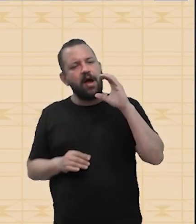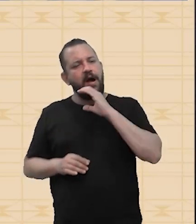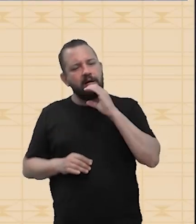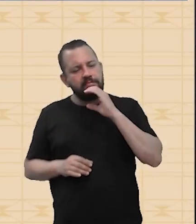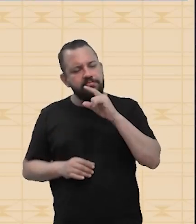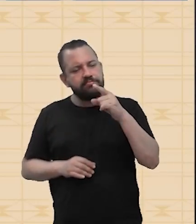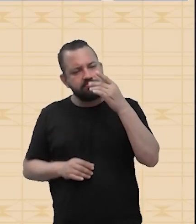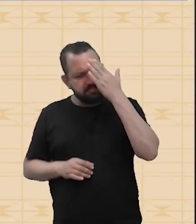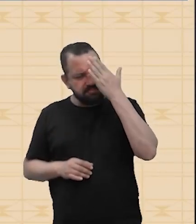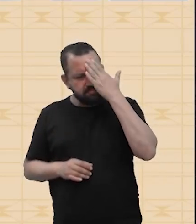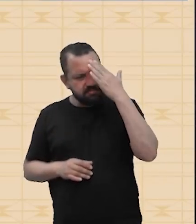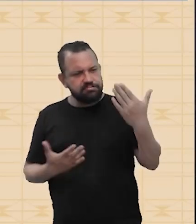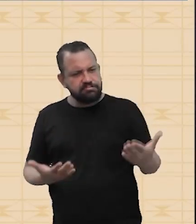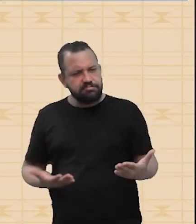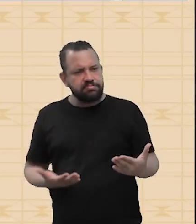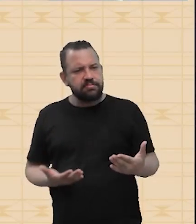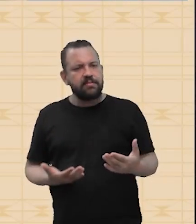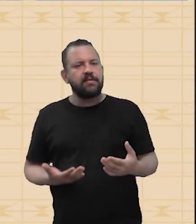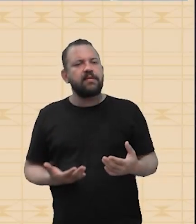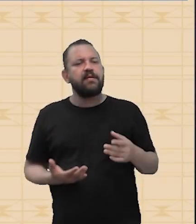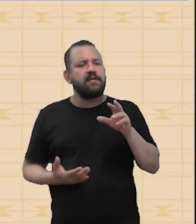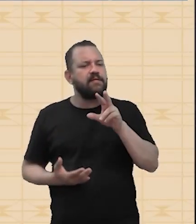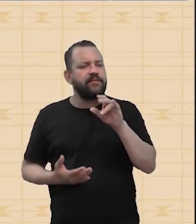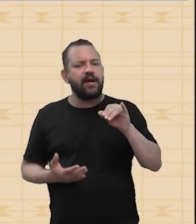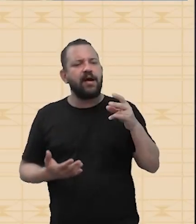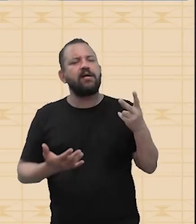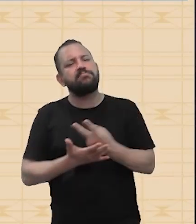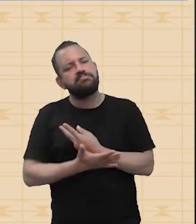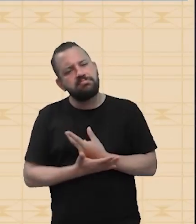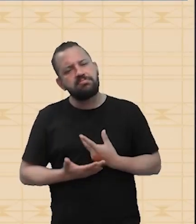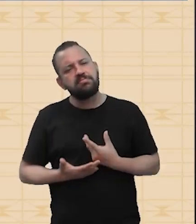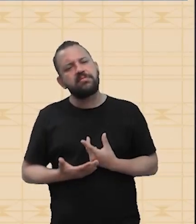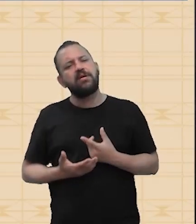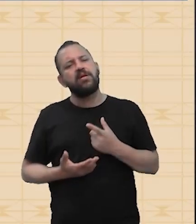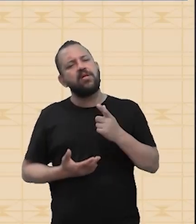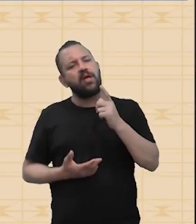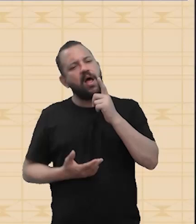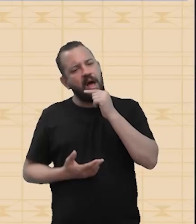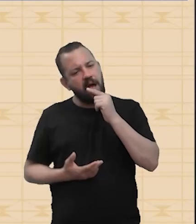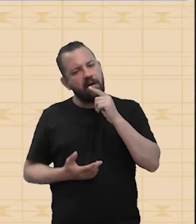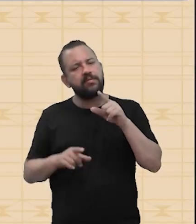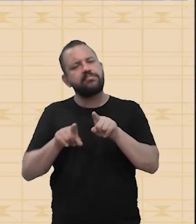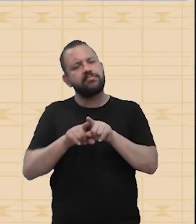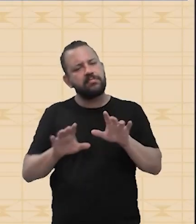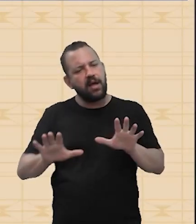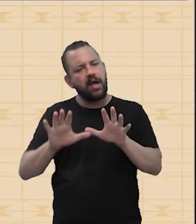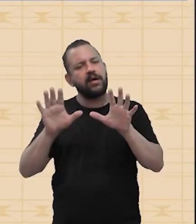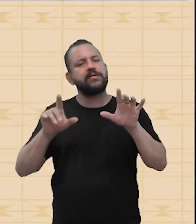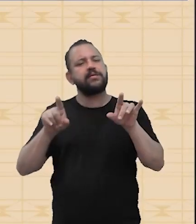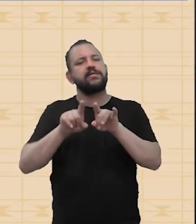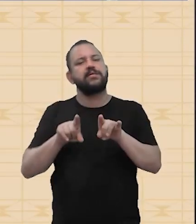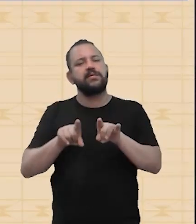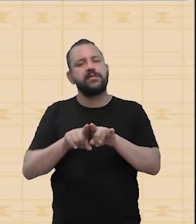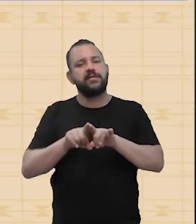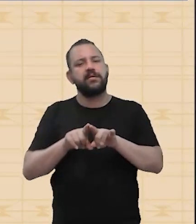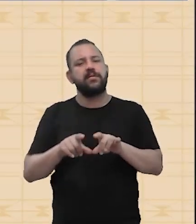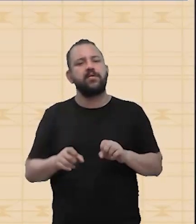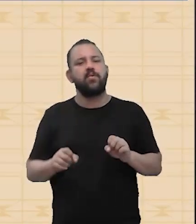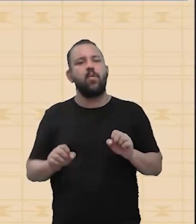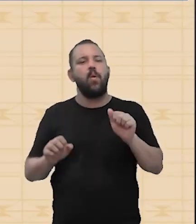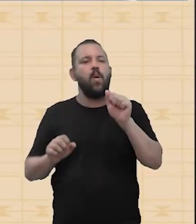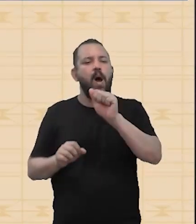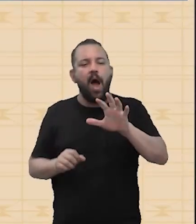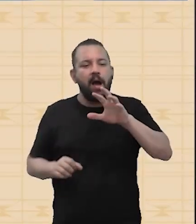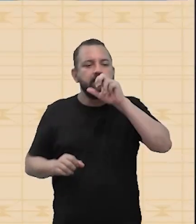convecção ela vai ocorrer nos meios líquidos, gasosos, mas não ocorre no vácuo, porque ela ainda precisa de